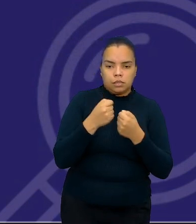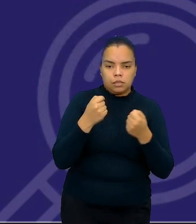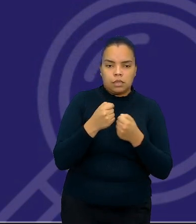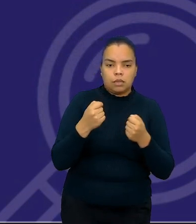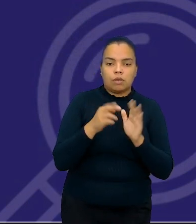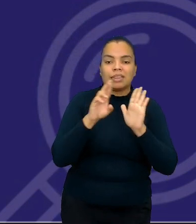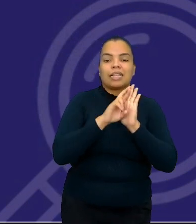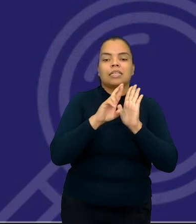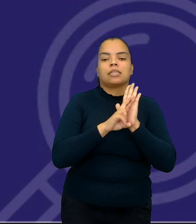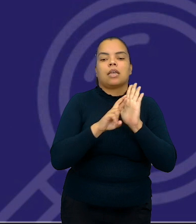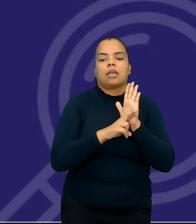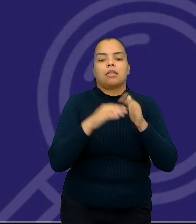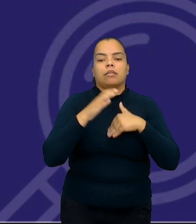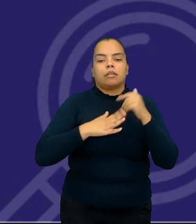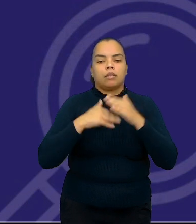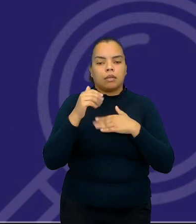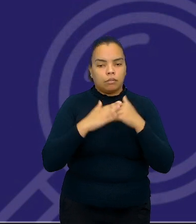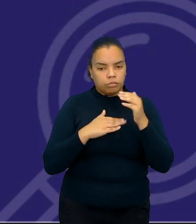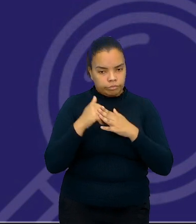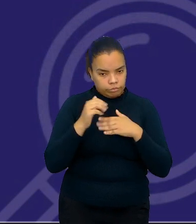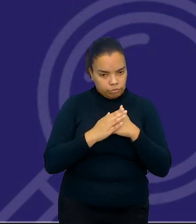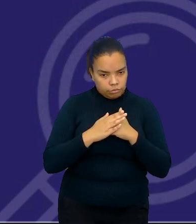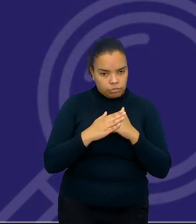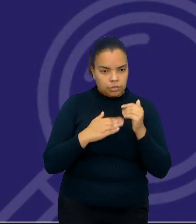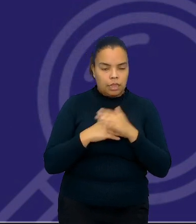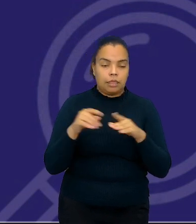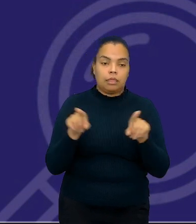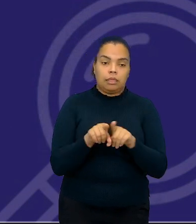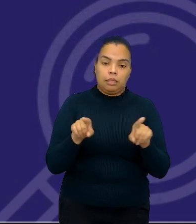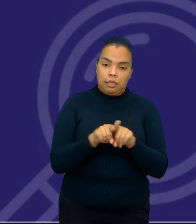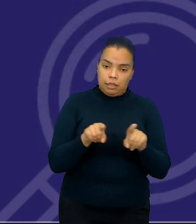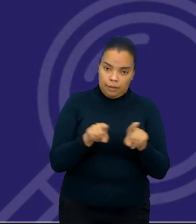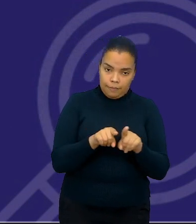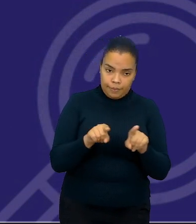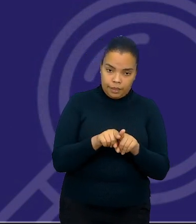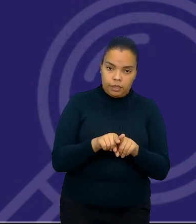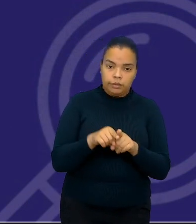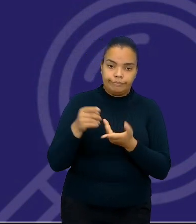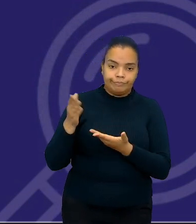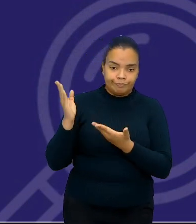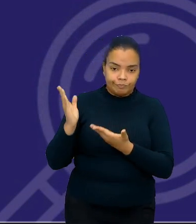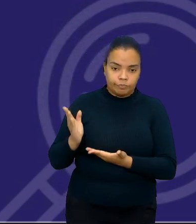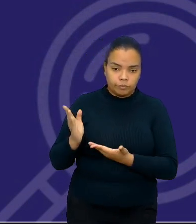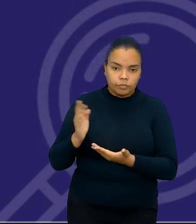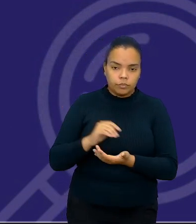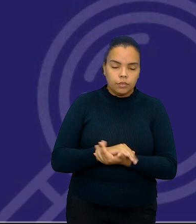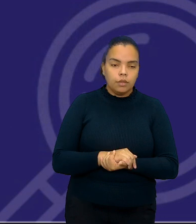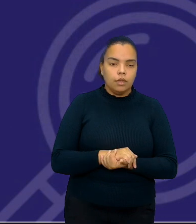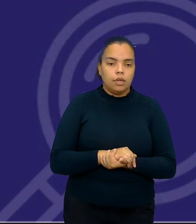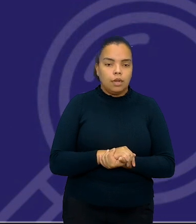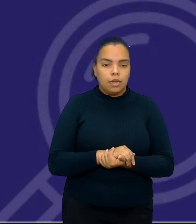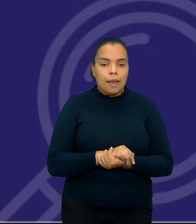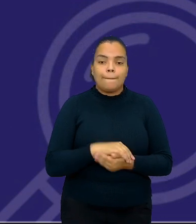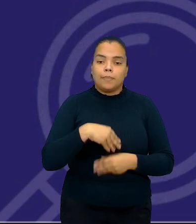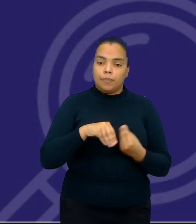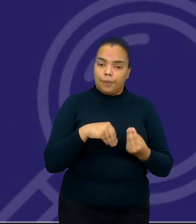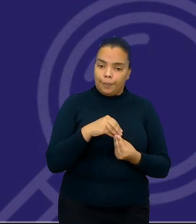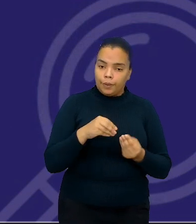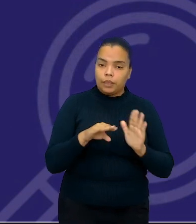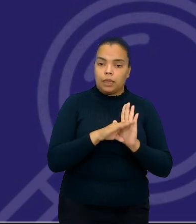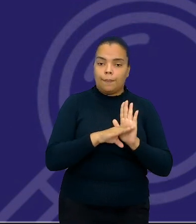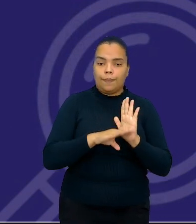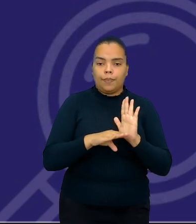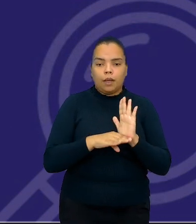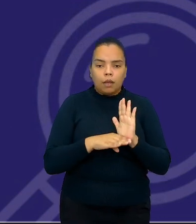regulamentação dessa prática. Também deixamos aqui nas notas de fala, né, então quando vocês fizerem o download da pauta, vocês conseguem